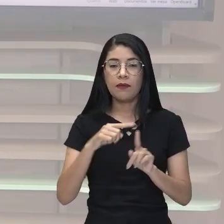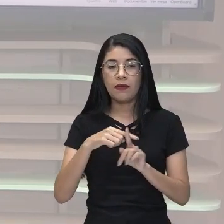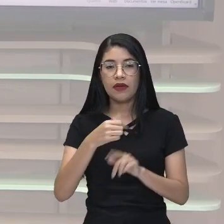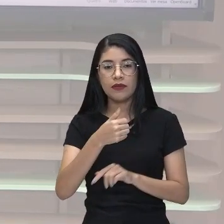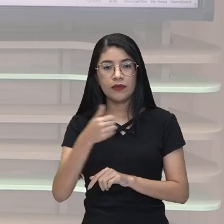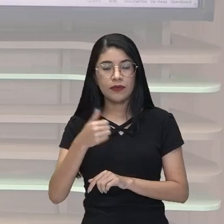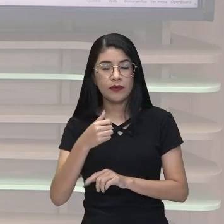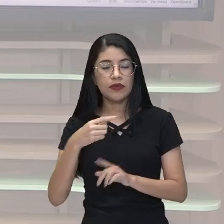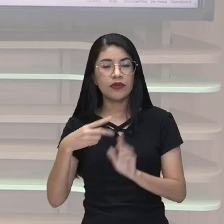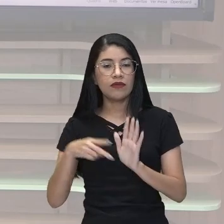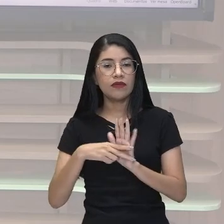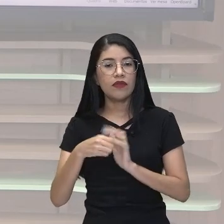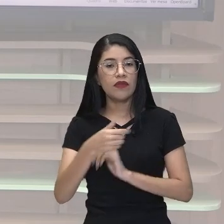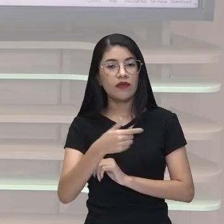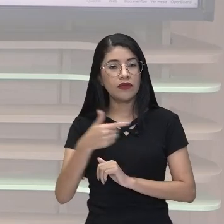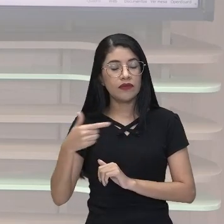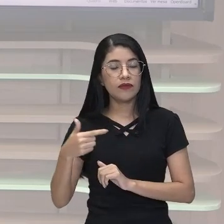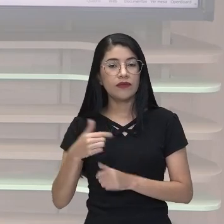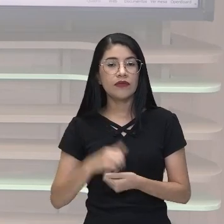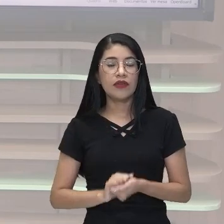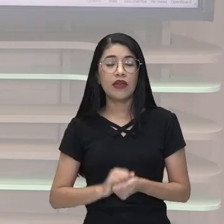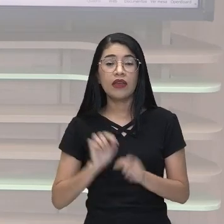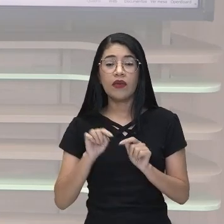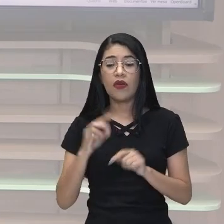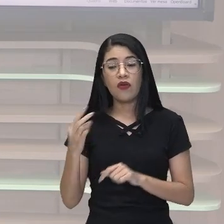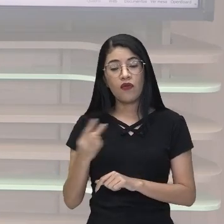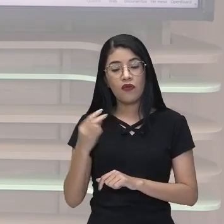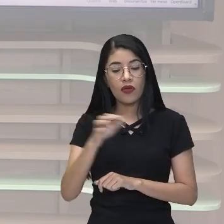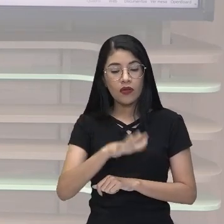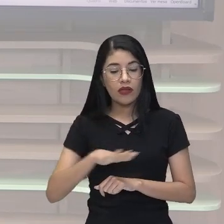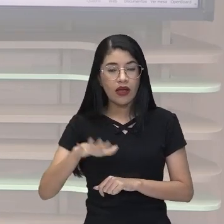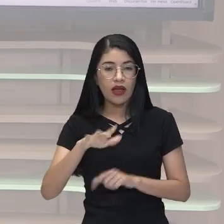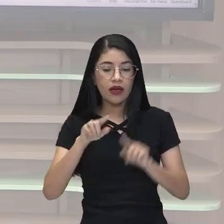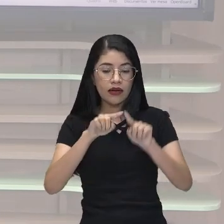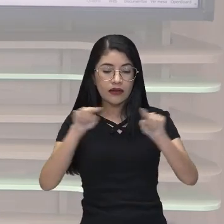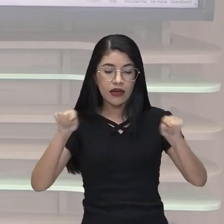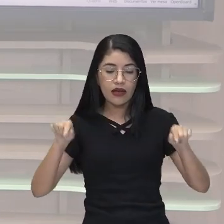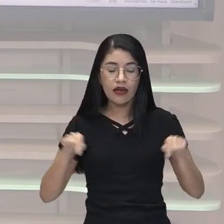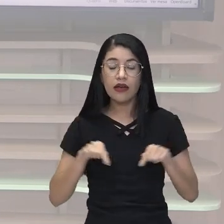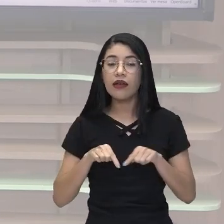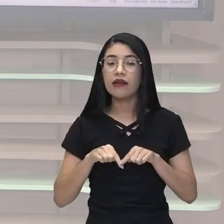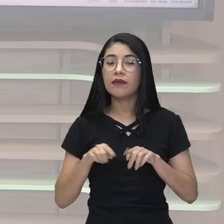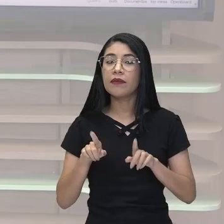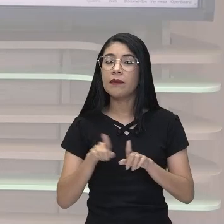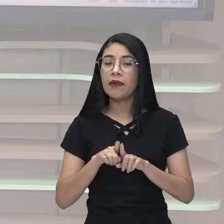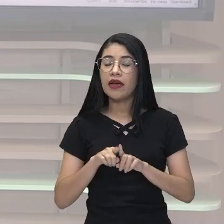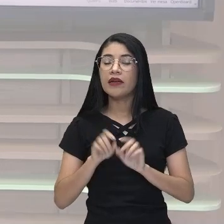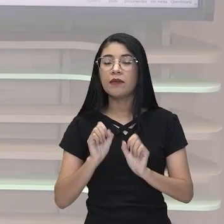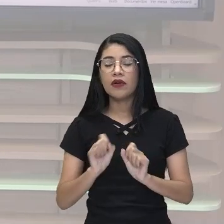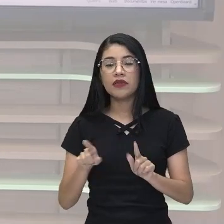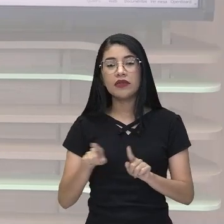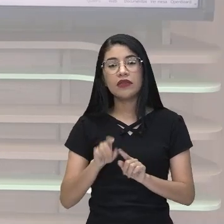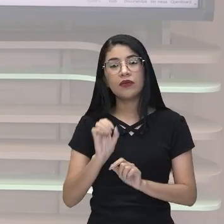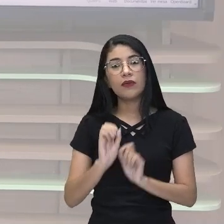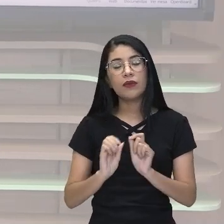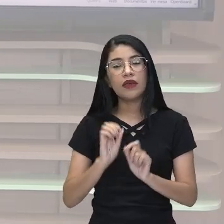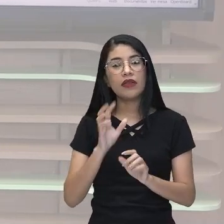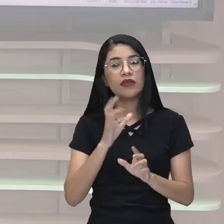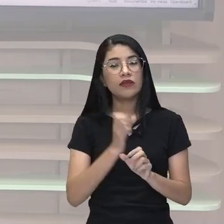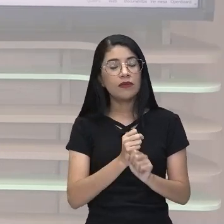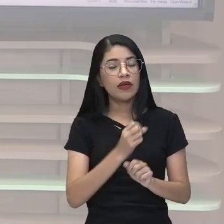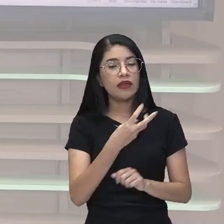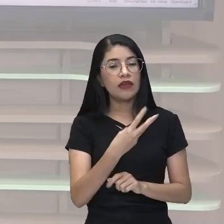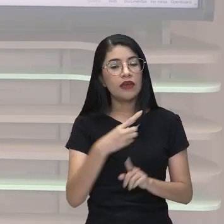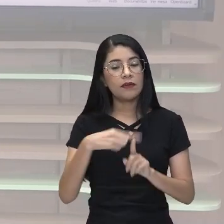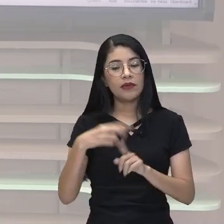era justamente o valor do perímetro dessa figura. Mas nada impede também de você somar 3 mais 3